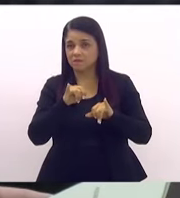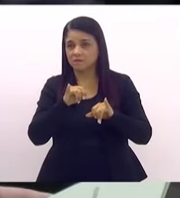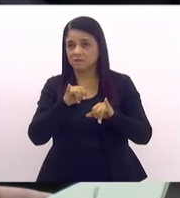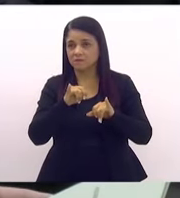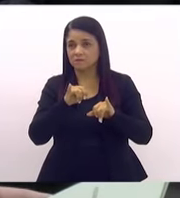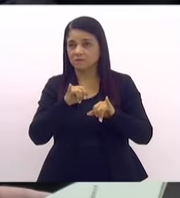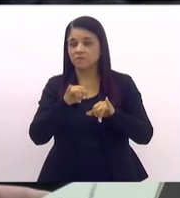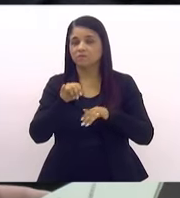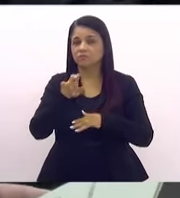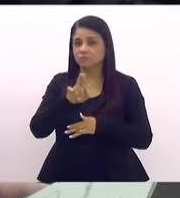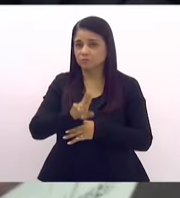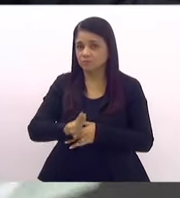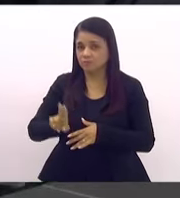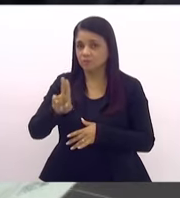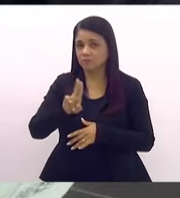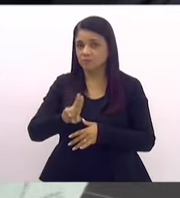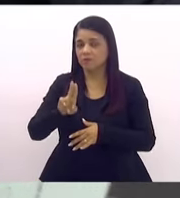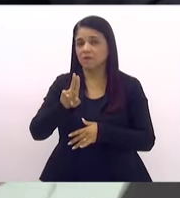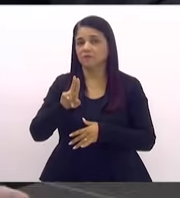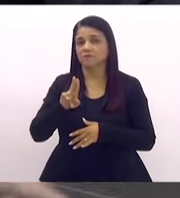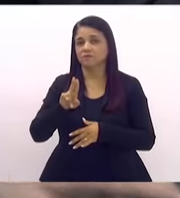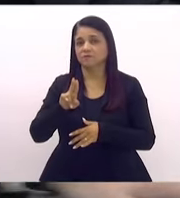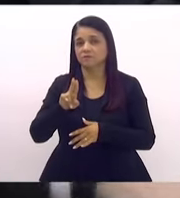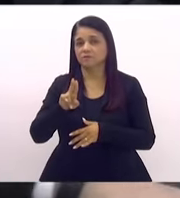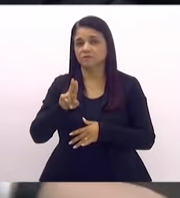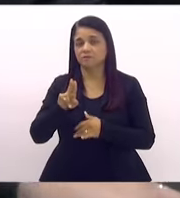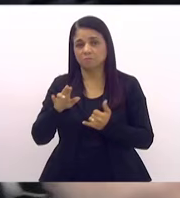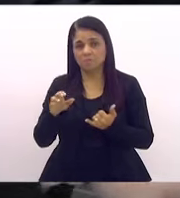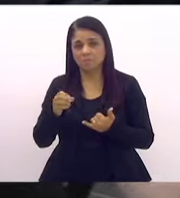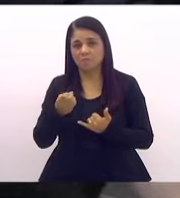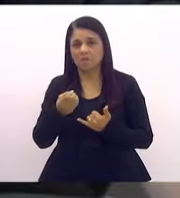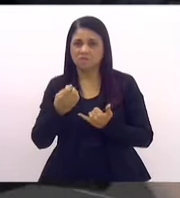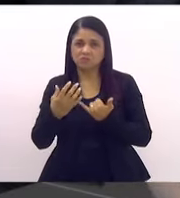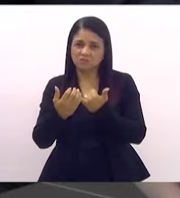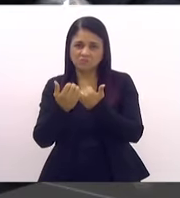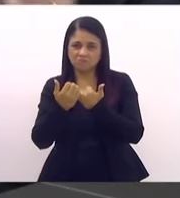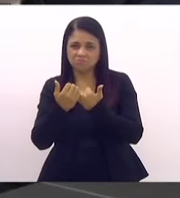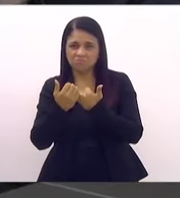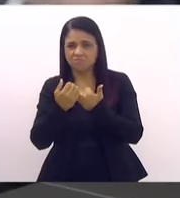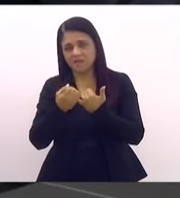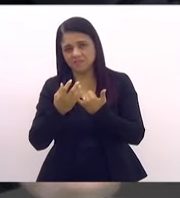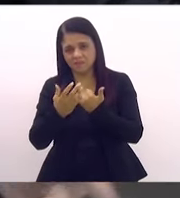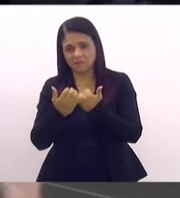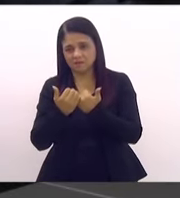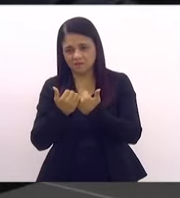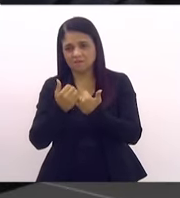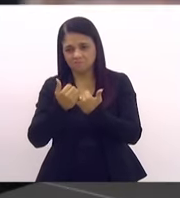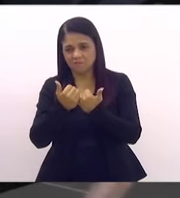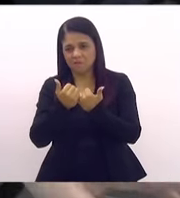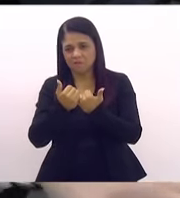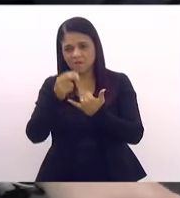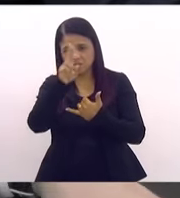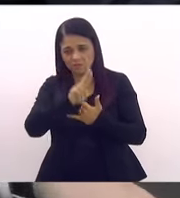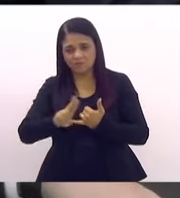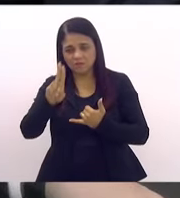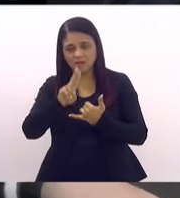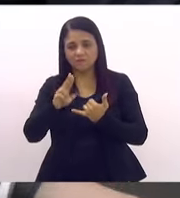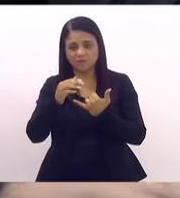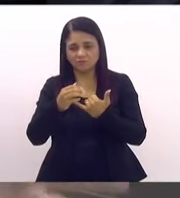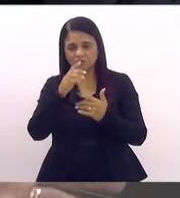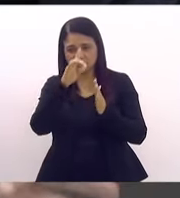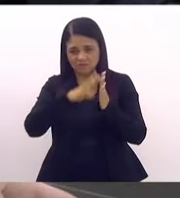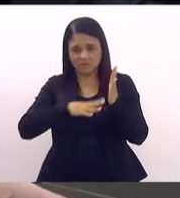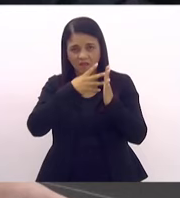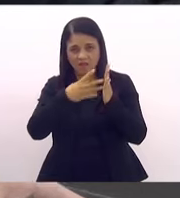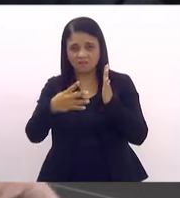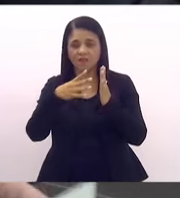de utilidade, bens materiais, declaração de utilidade, propriedade, datas comemorativas. Não